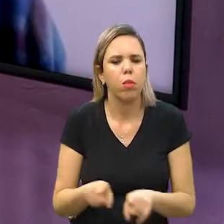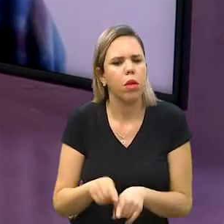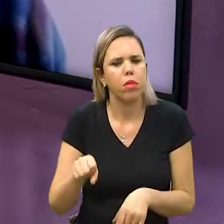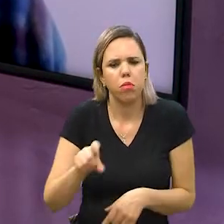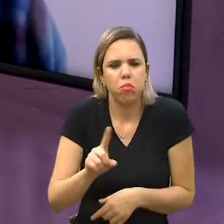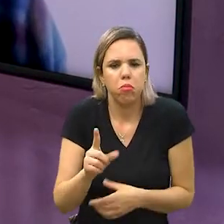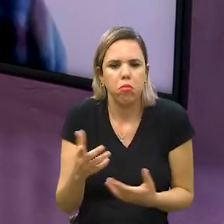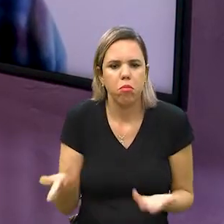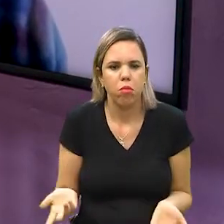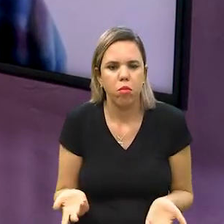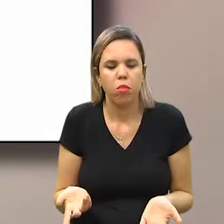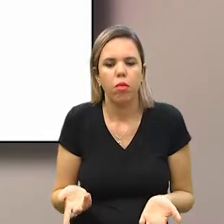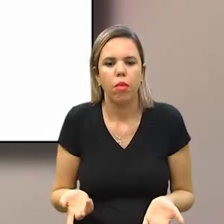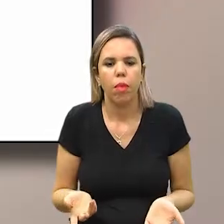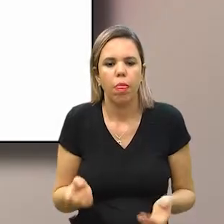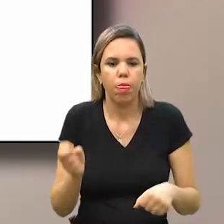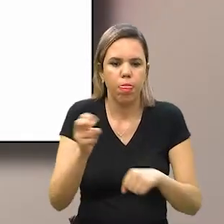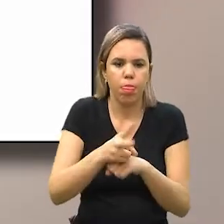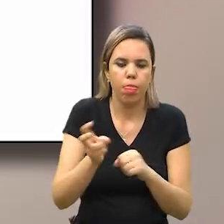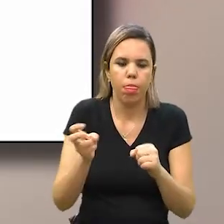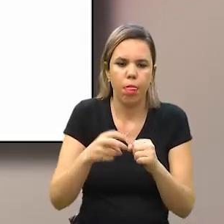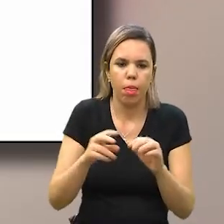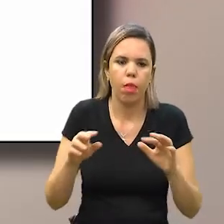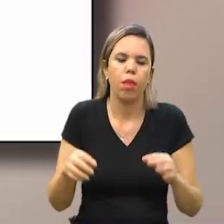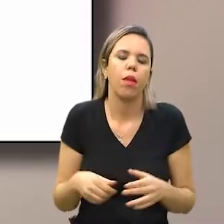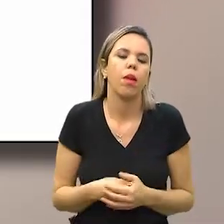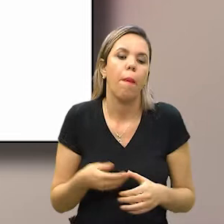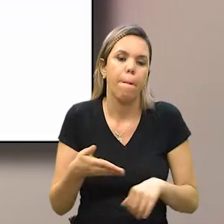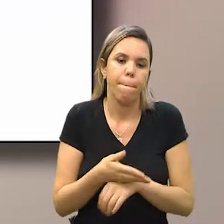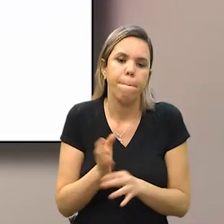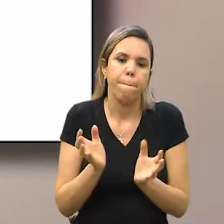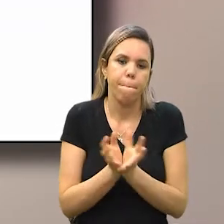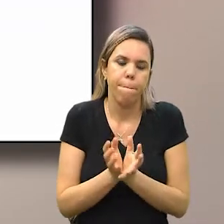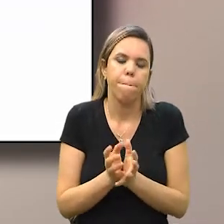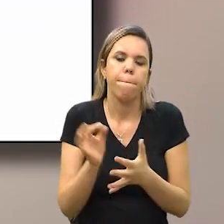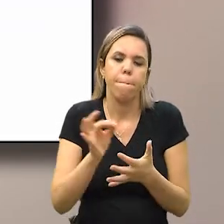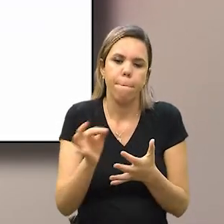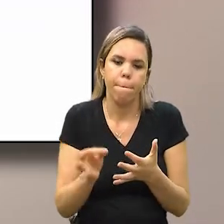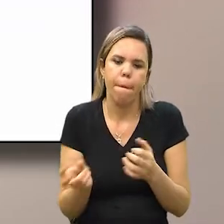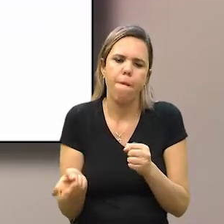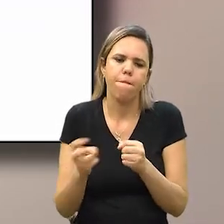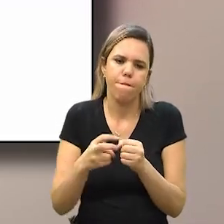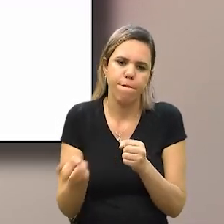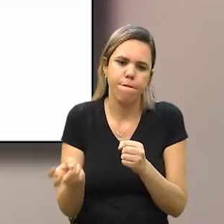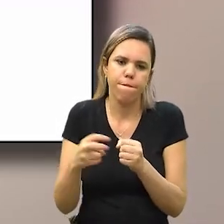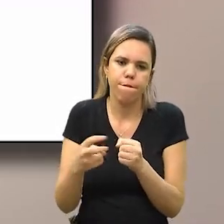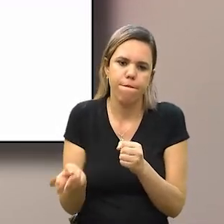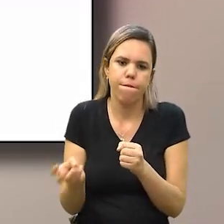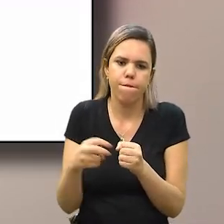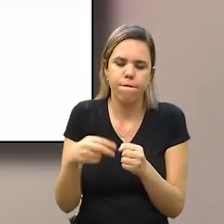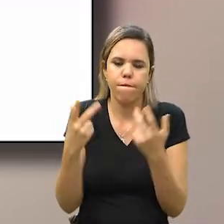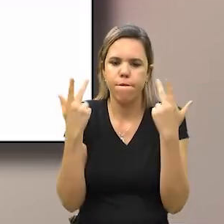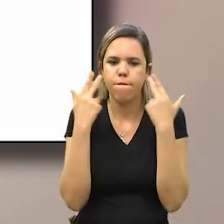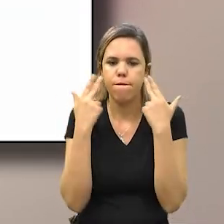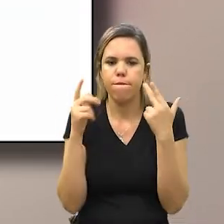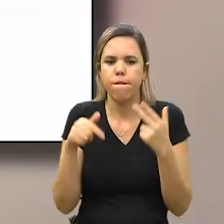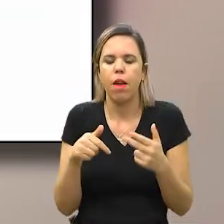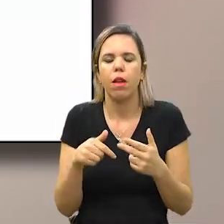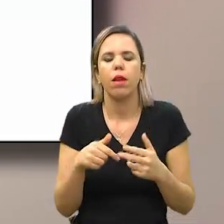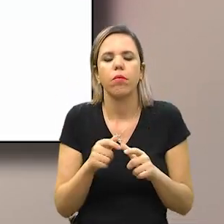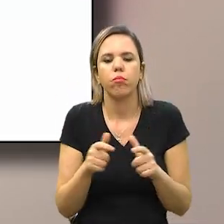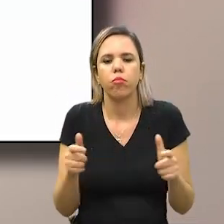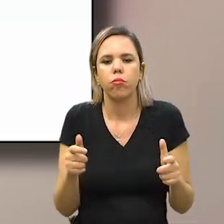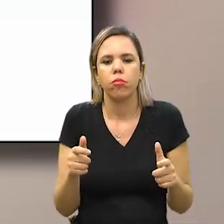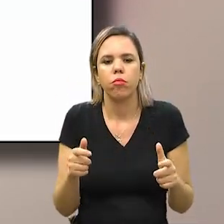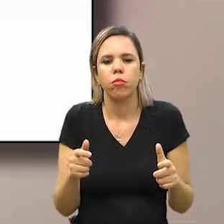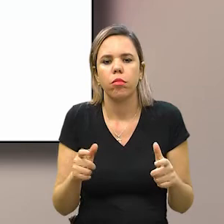também? Ou não? Os vírus da família o herpes é uma família de vírus, né? O mais comum